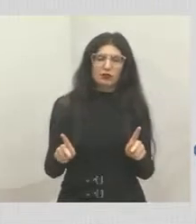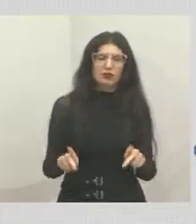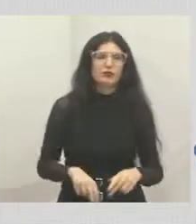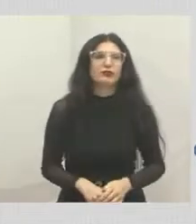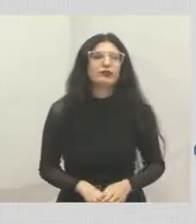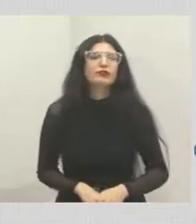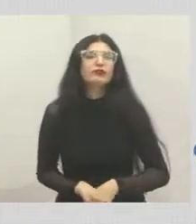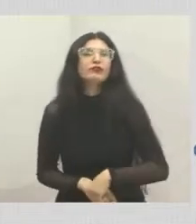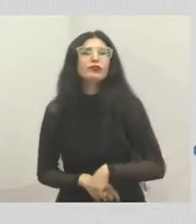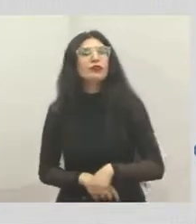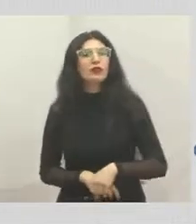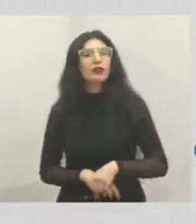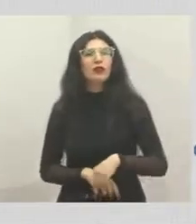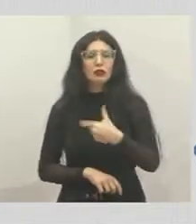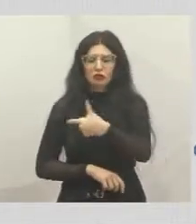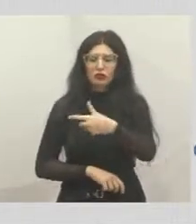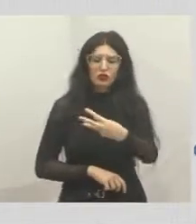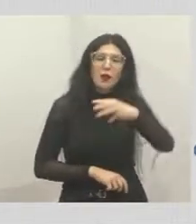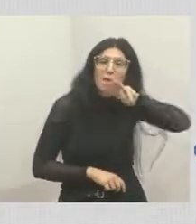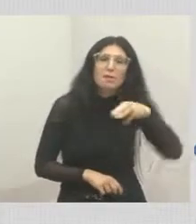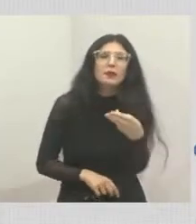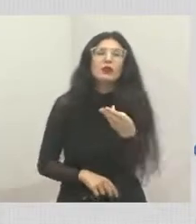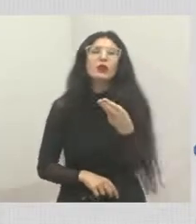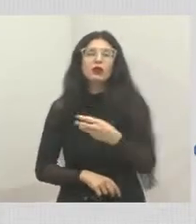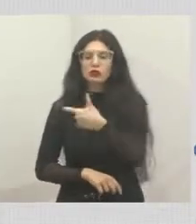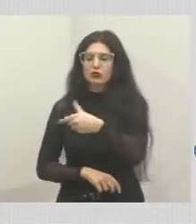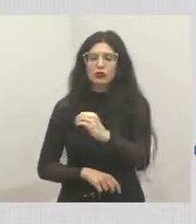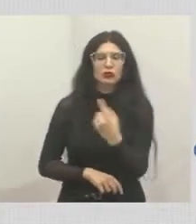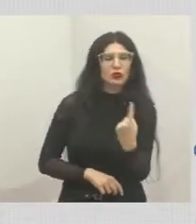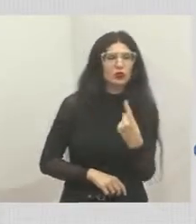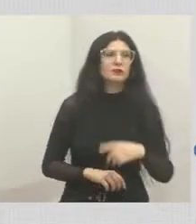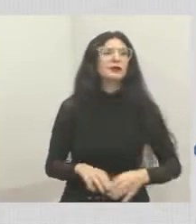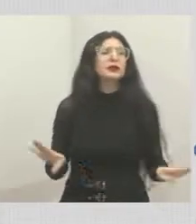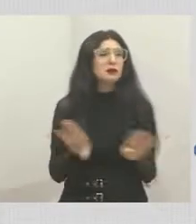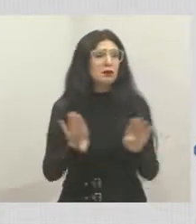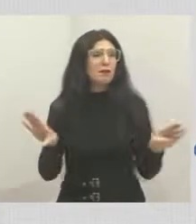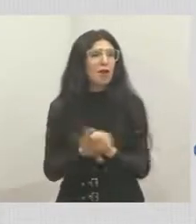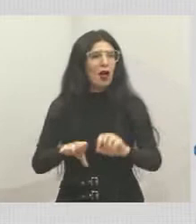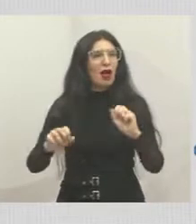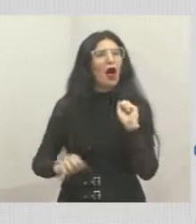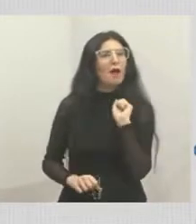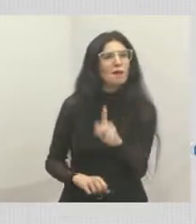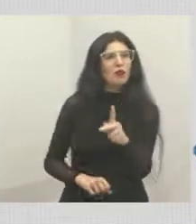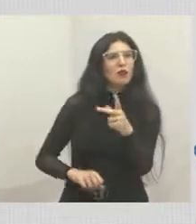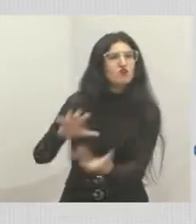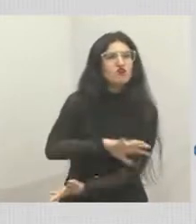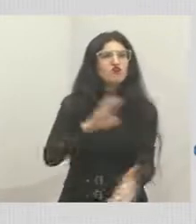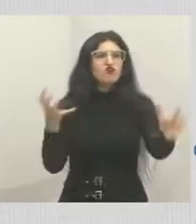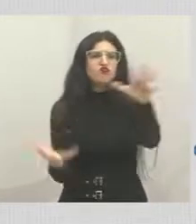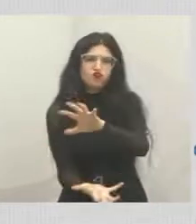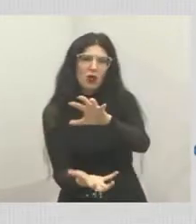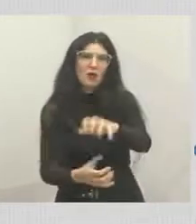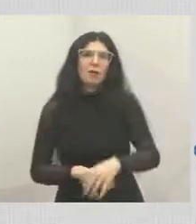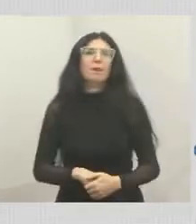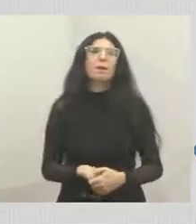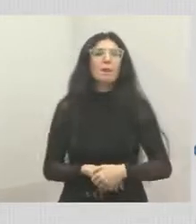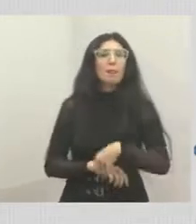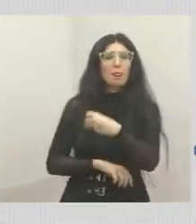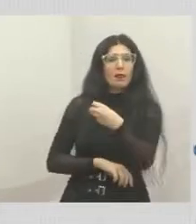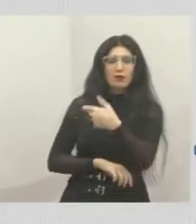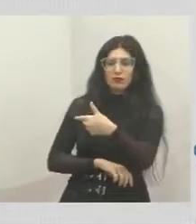23.201, compensação financeira entre regime de previdência, 6.007.000, e